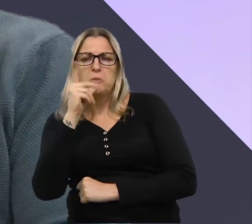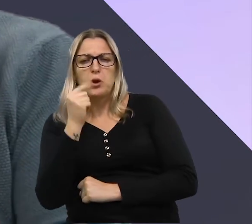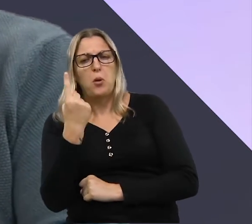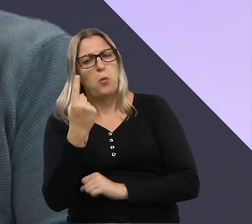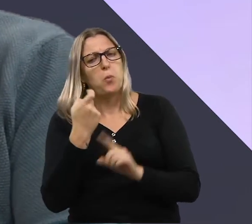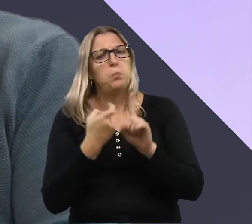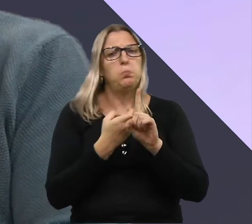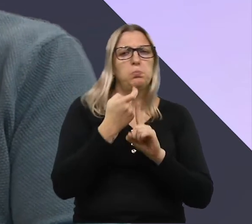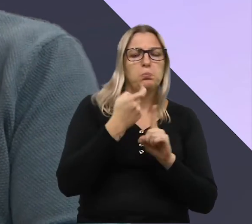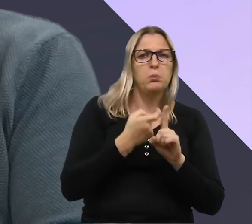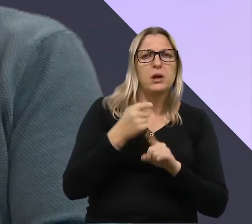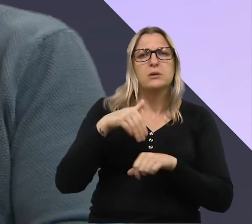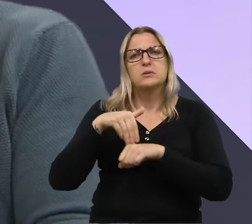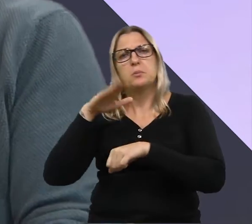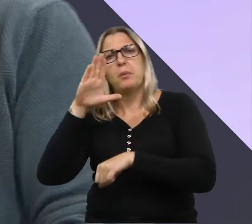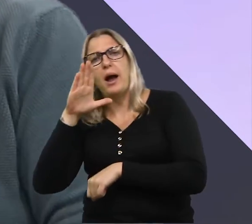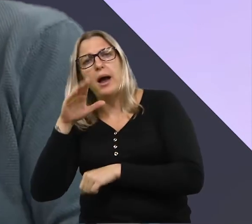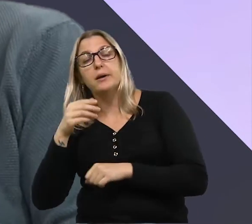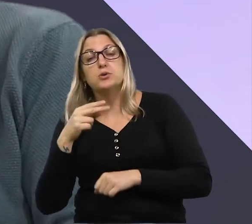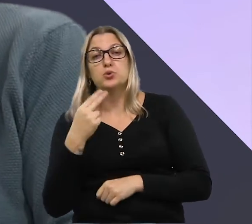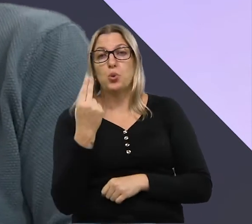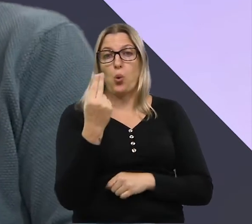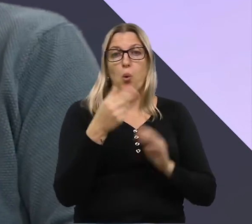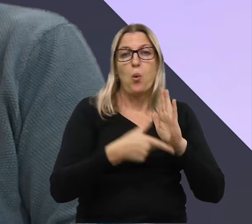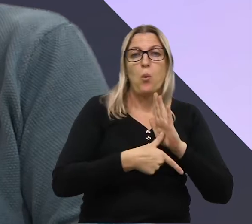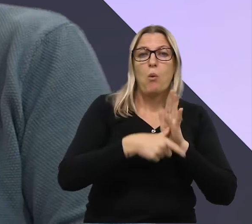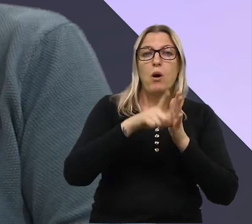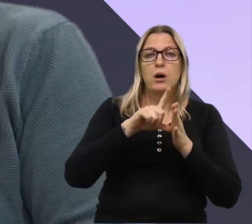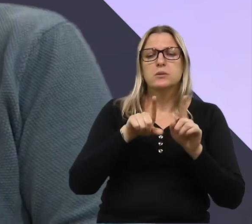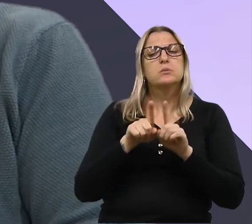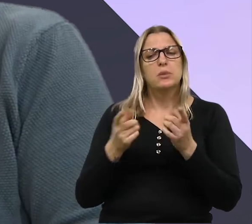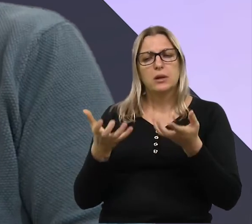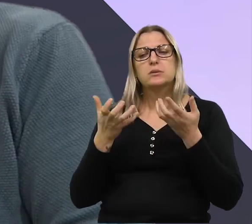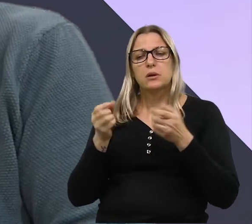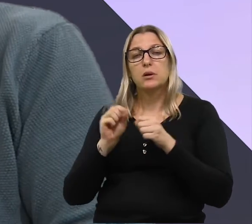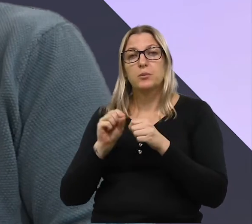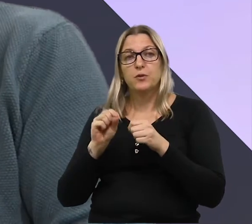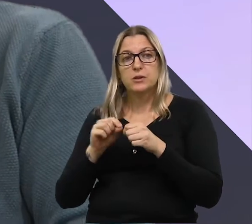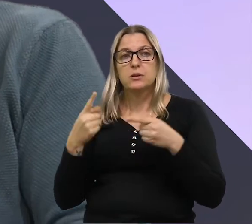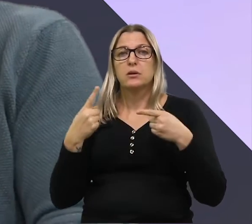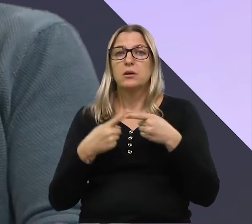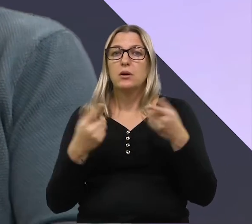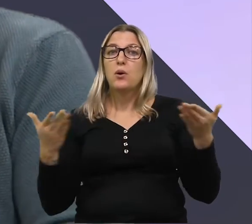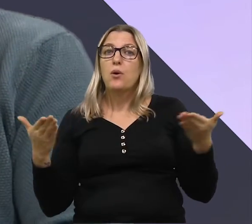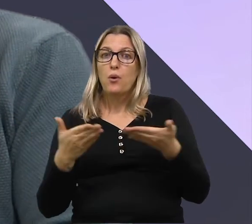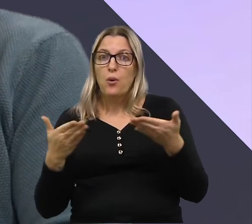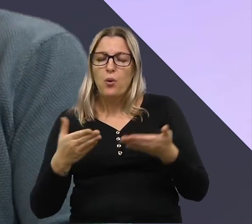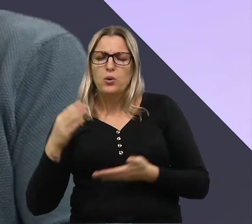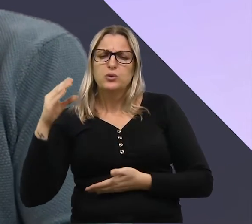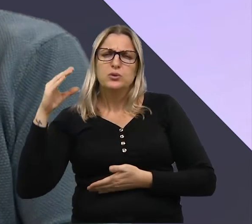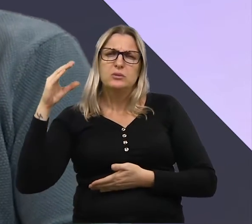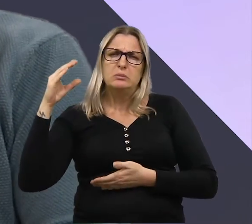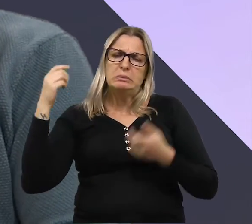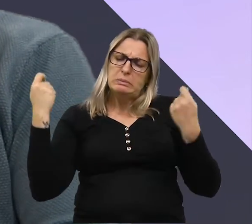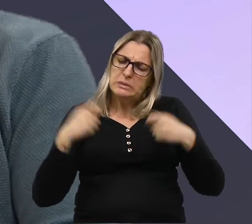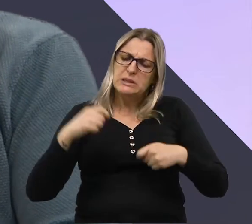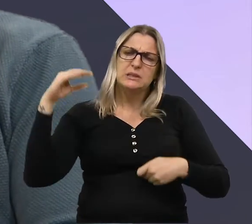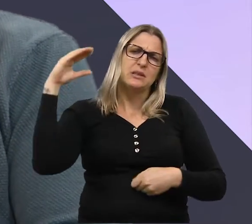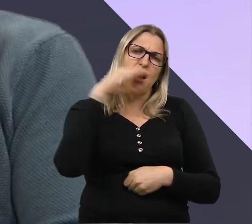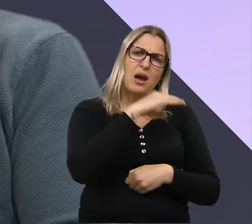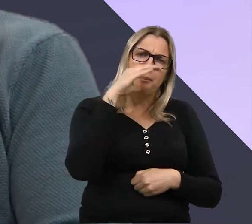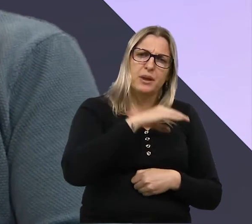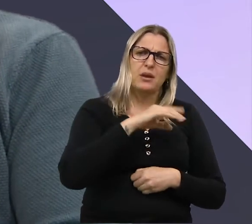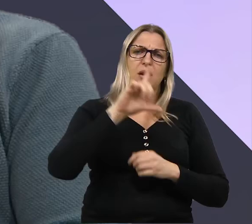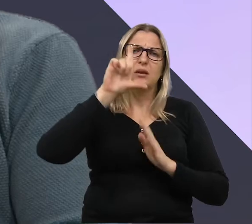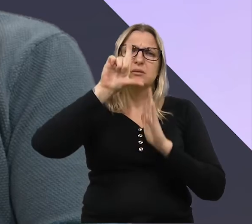o mês a menos mas é isso que a gente quer fazer porque hoje a necessidade dessa rapidez dessa desburocratização